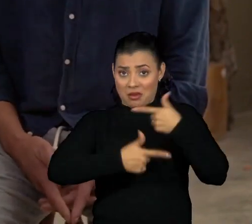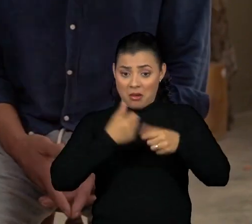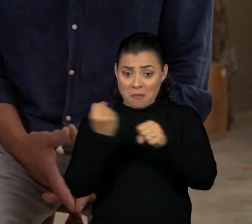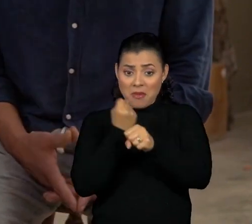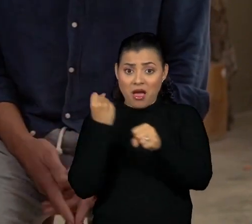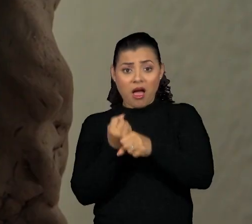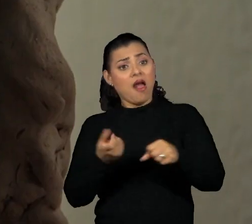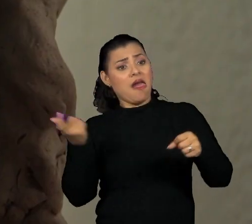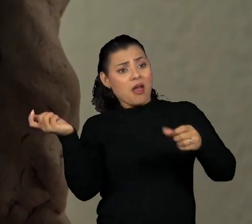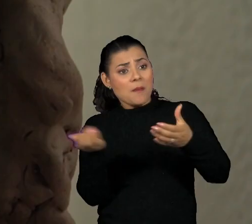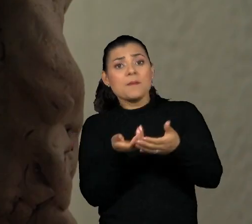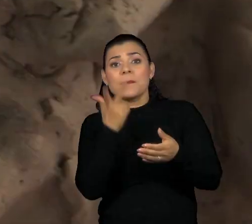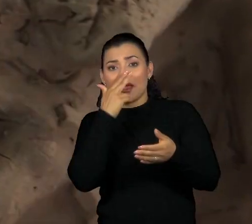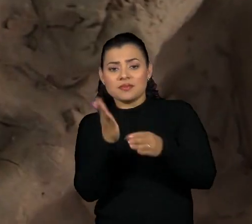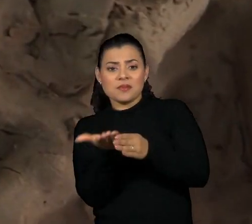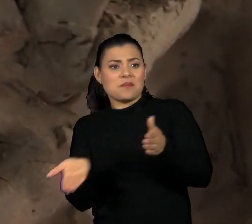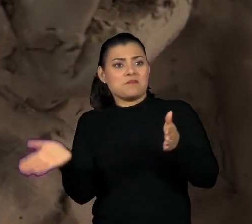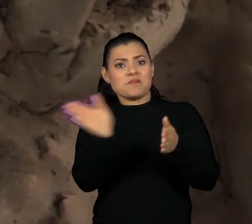tem esculturas.